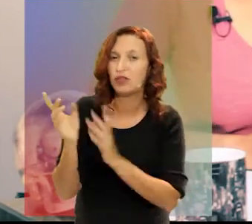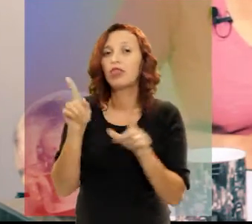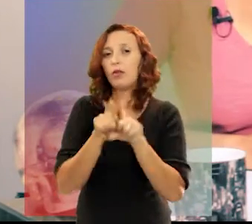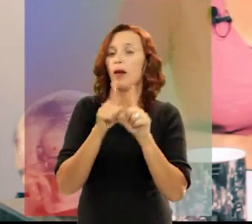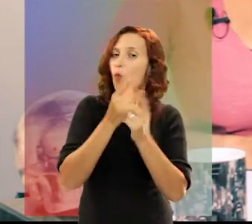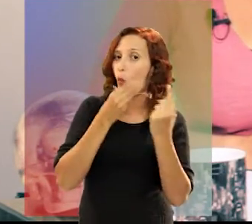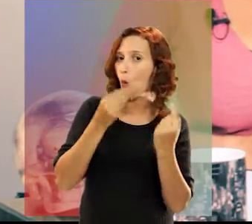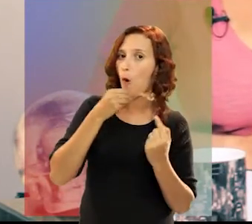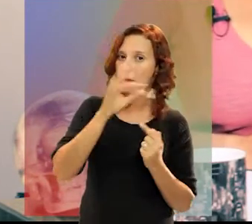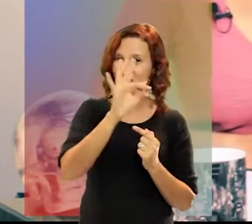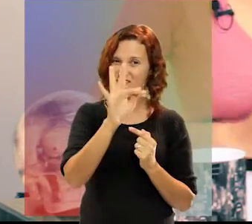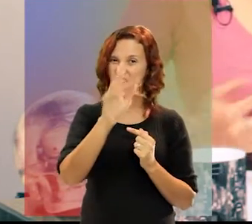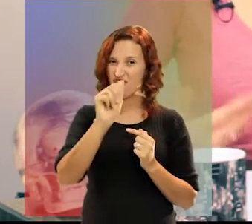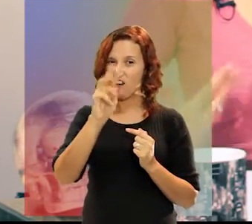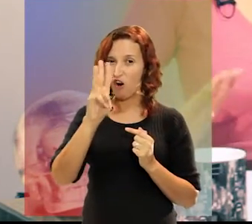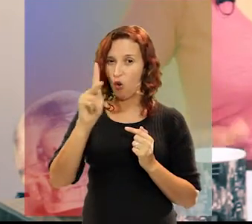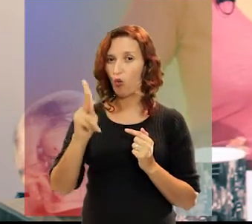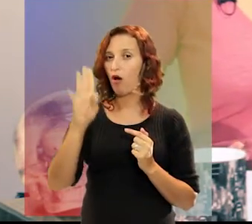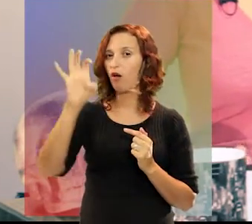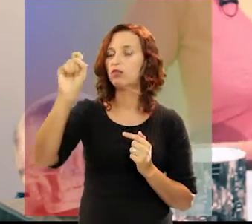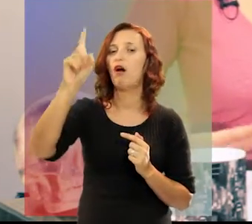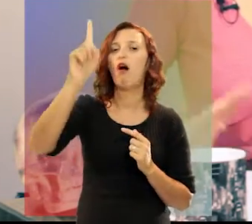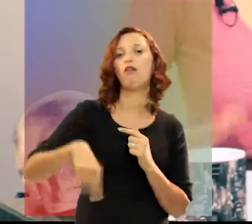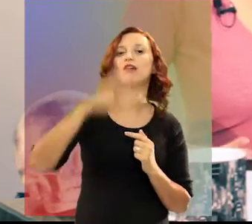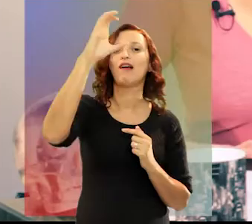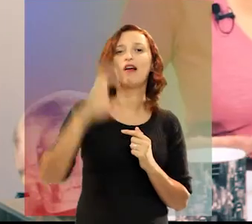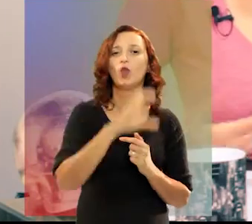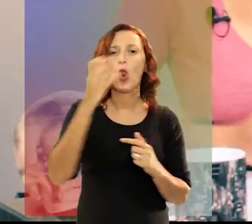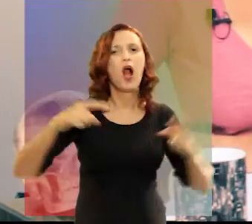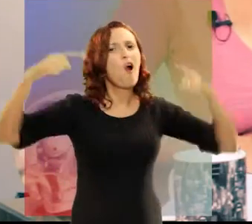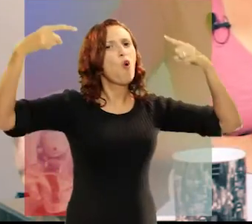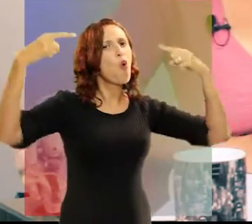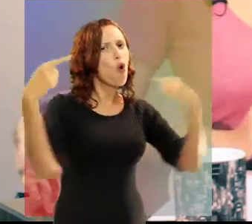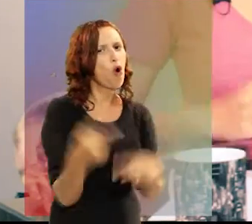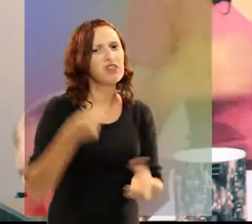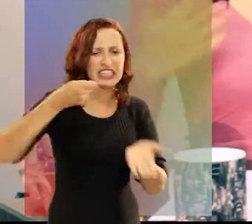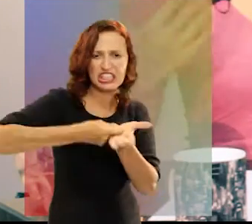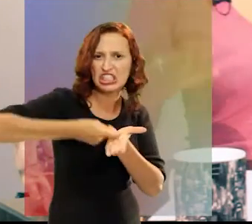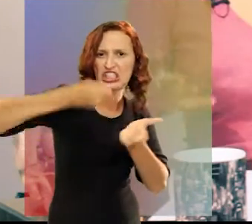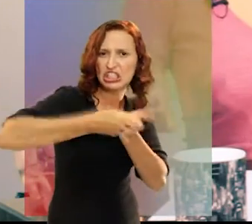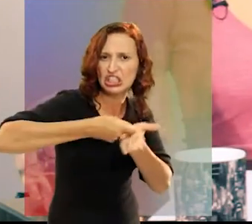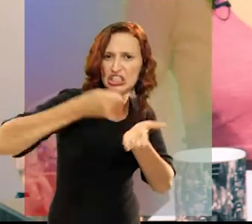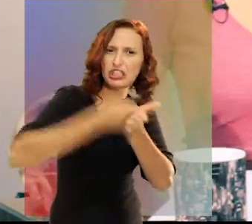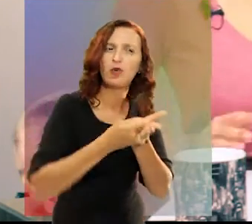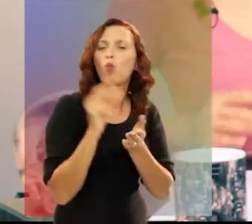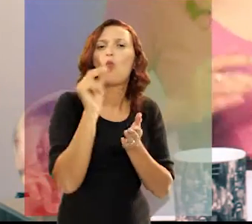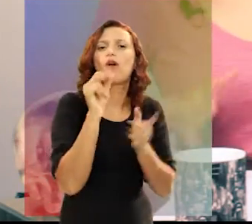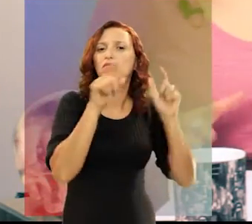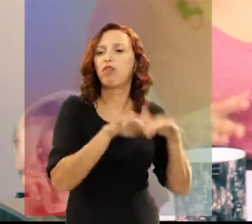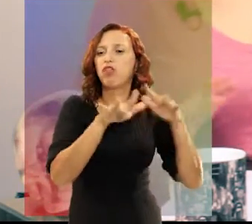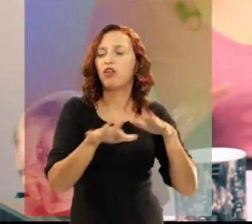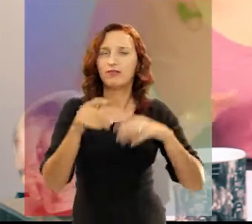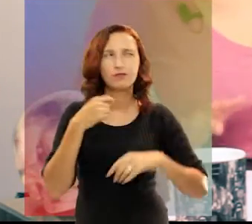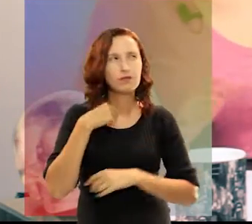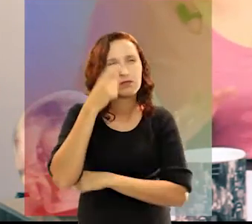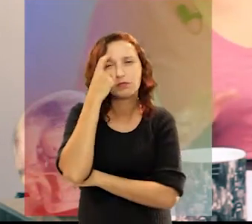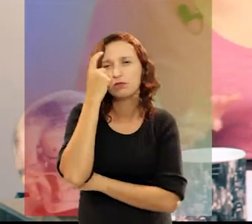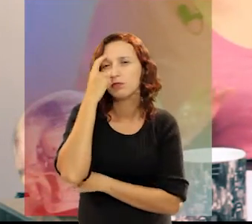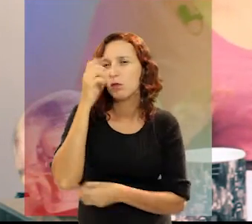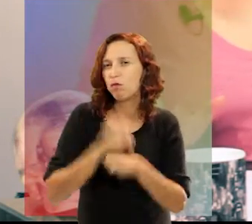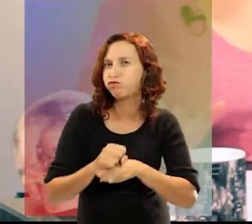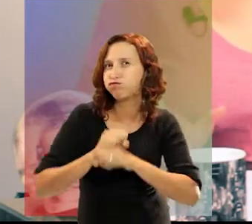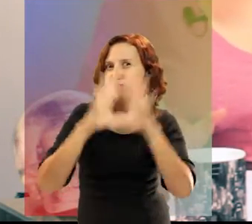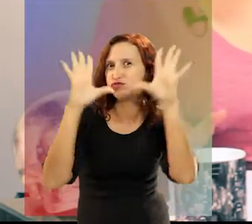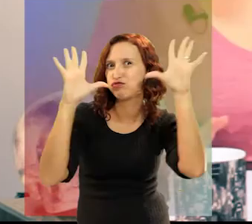Fawkes era católico e participava de um movimento que era contra aquela repressão. O que esse movimento fez? Eles decidiram explodir o